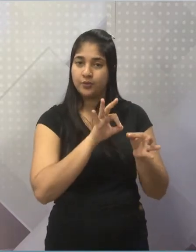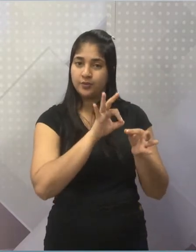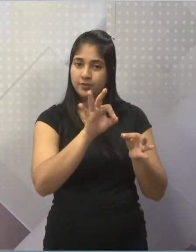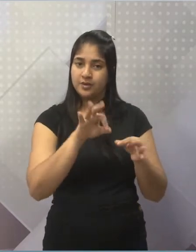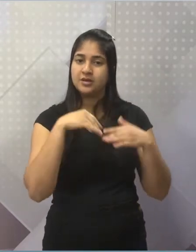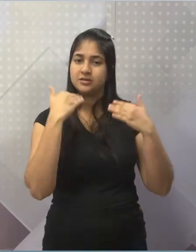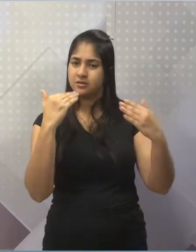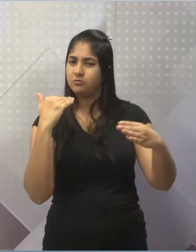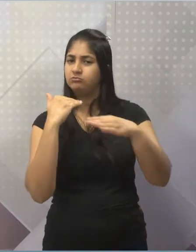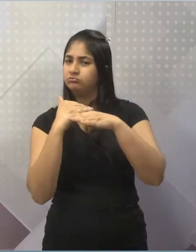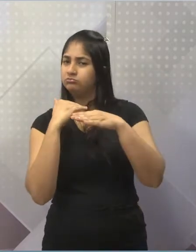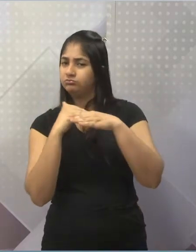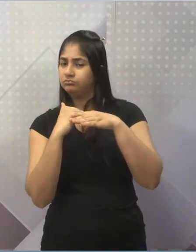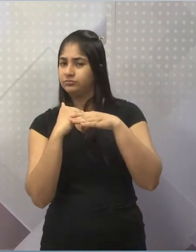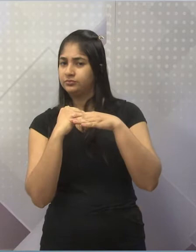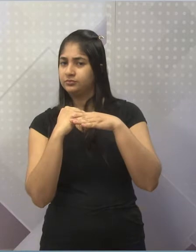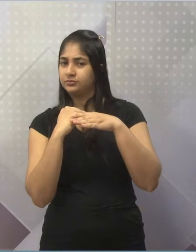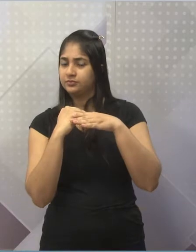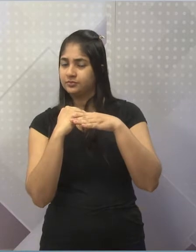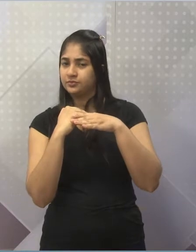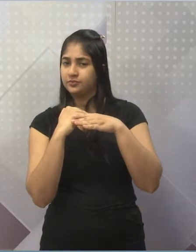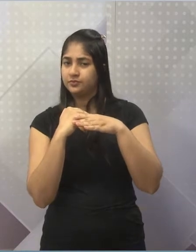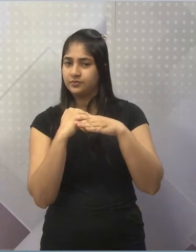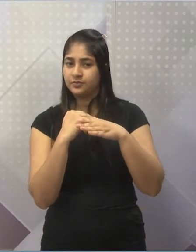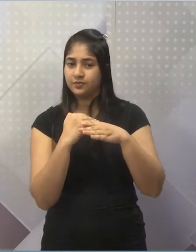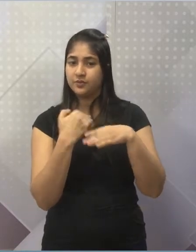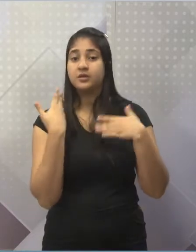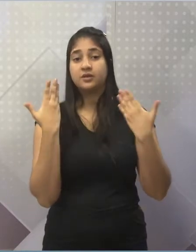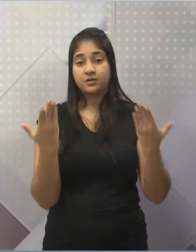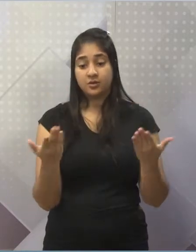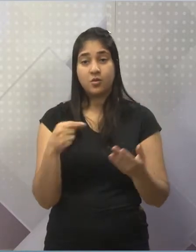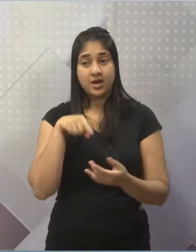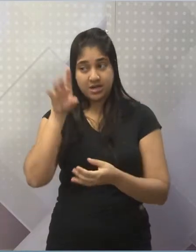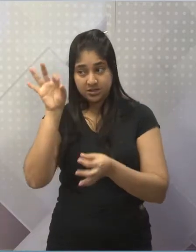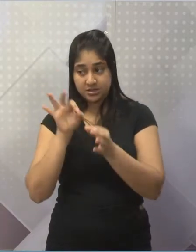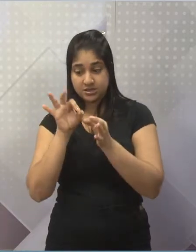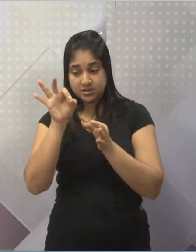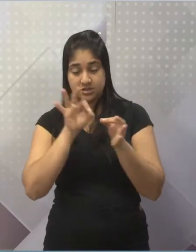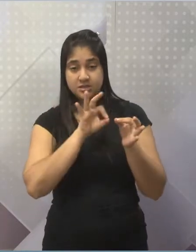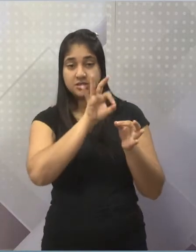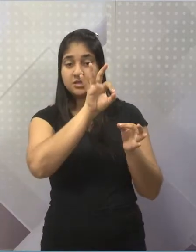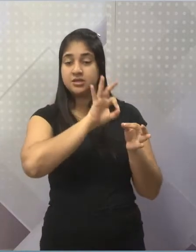são proporcionais? Eu pergunto a vocês, os segmentos